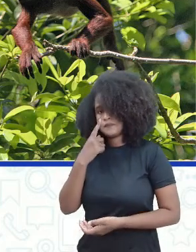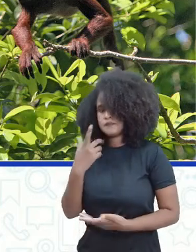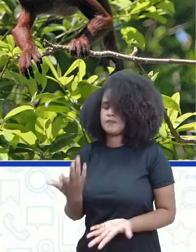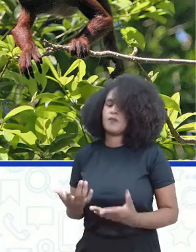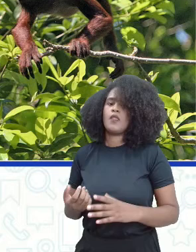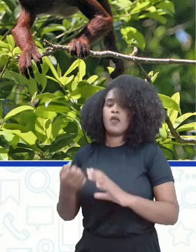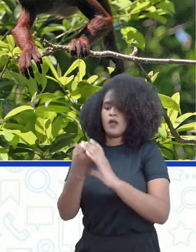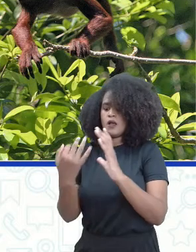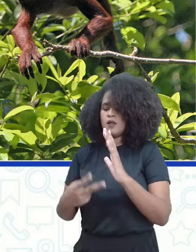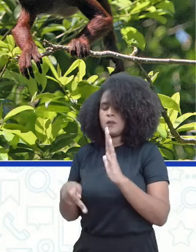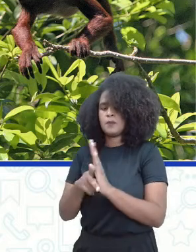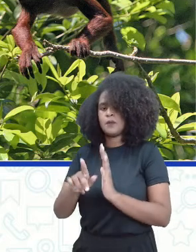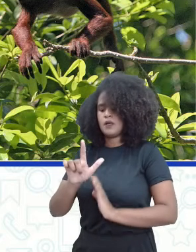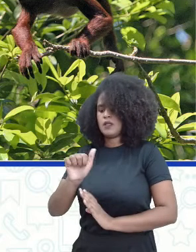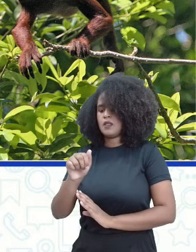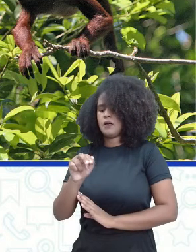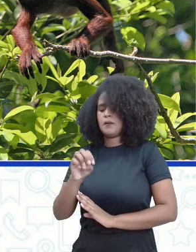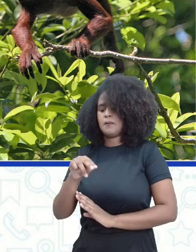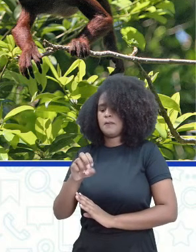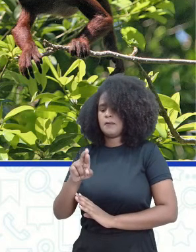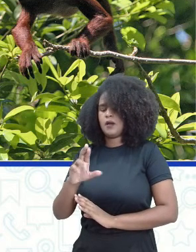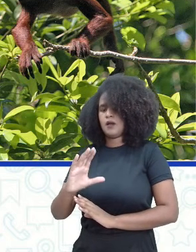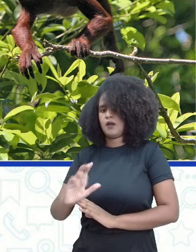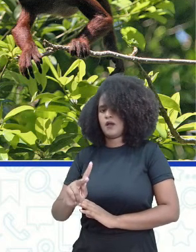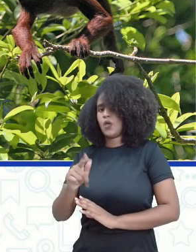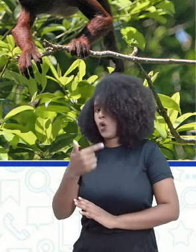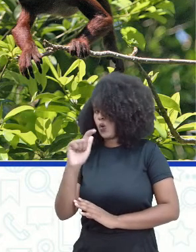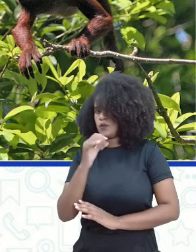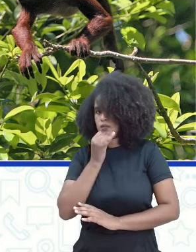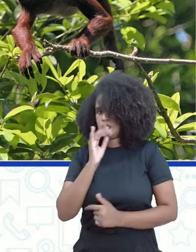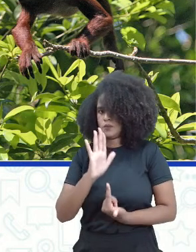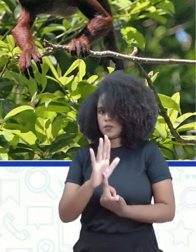de Lamarck, né, eu também posso dar outro exemplo. Vamos dizer que